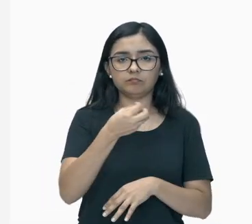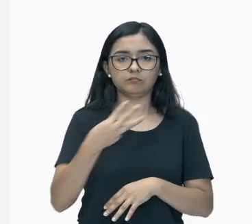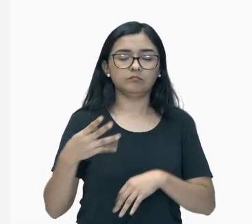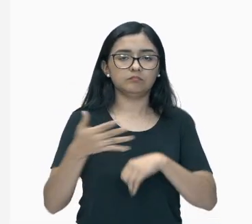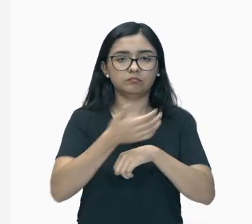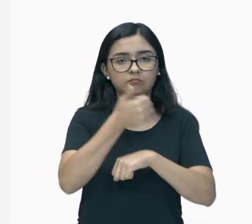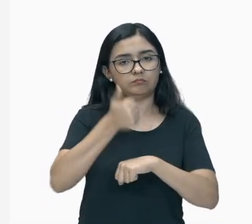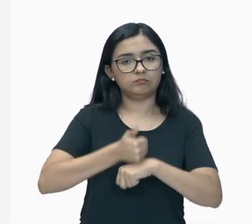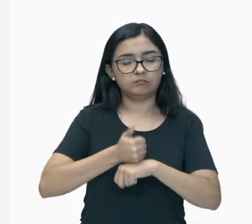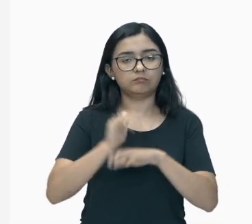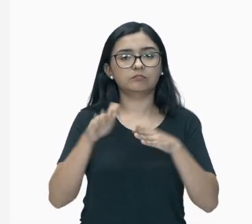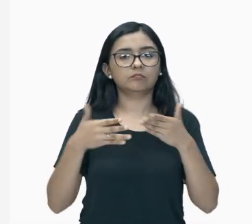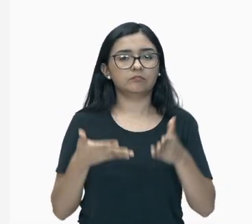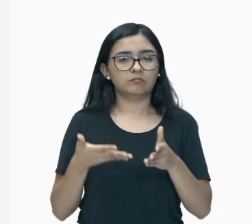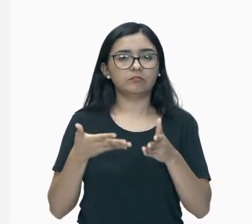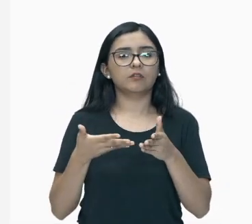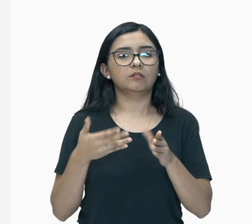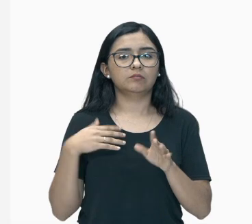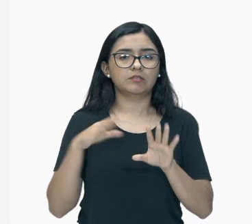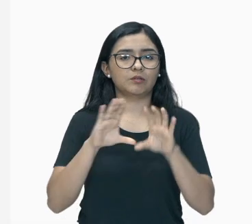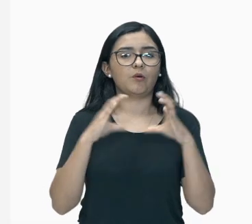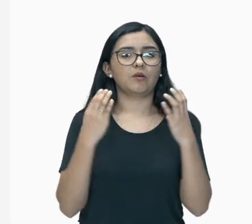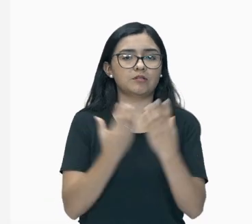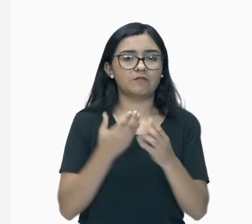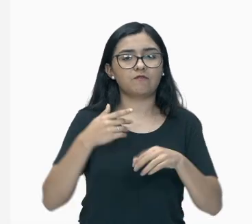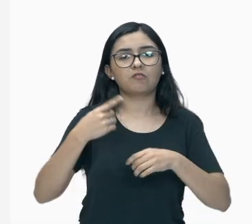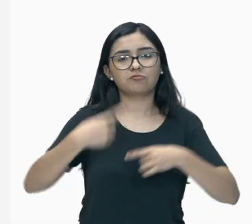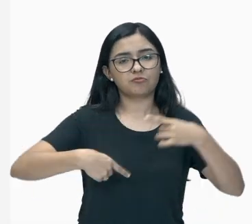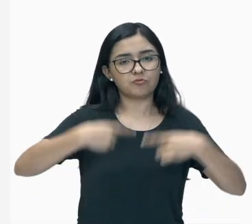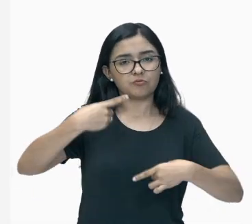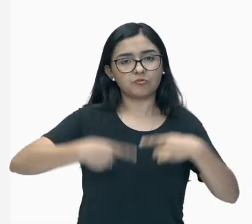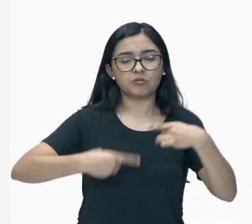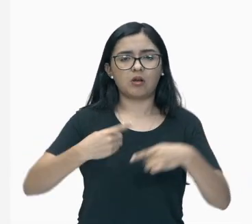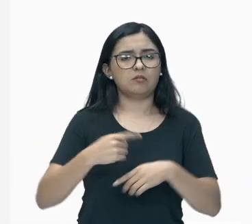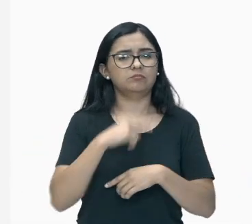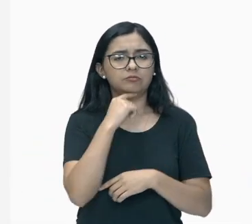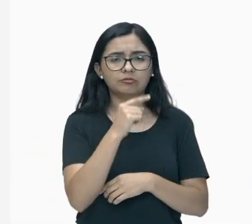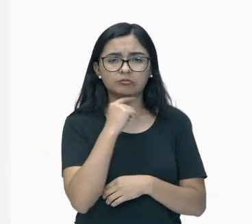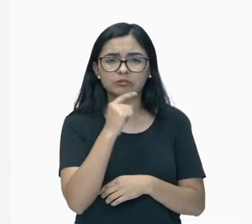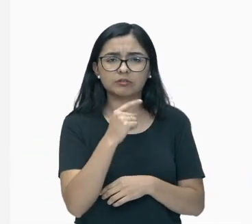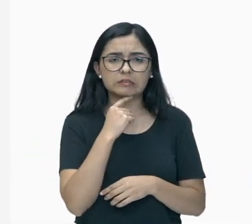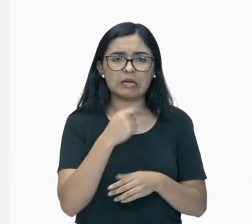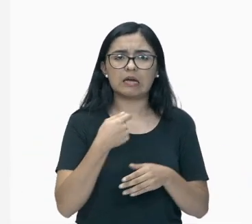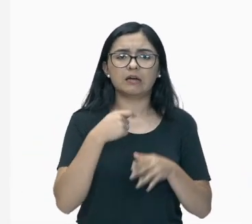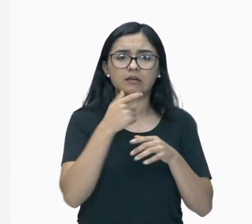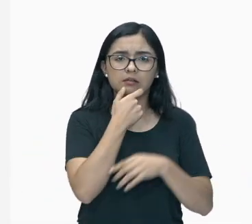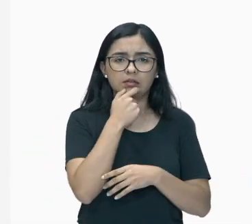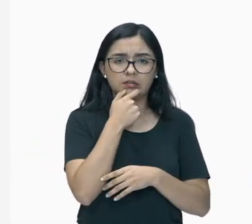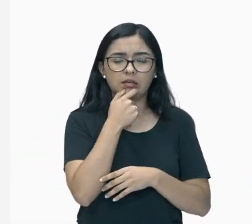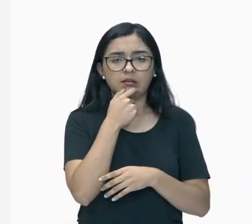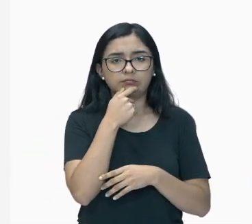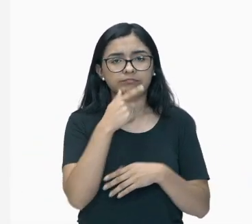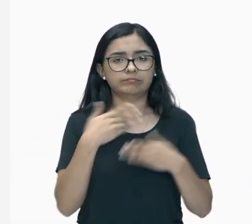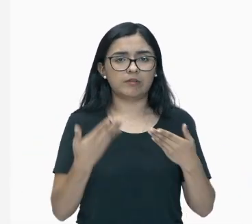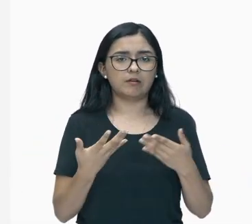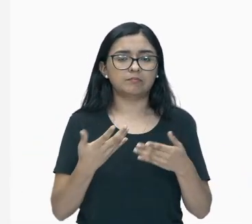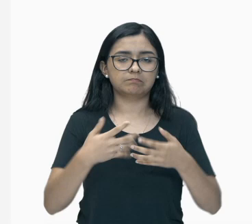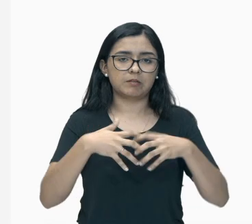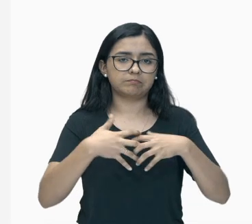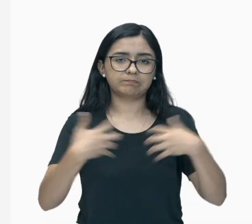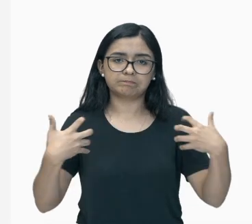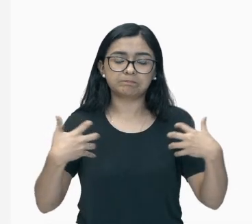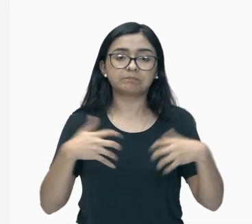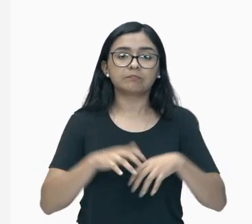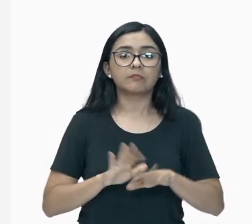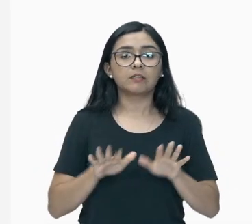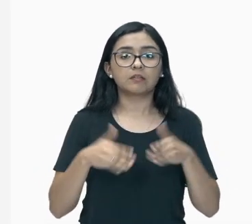nesse Congresso, eles vão discutir, olha, gente, não dá mais, a Inglaterra está forçando a gente a se separar, não é isso? Então,